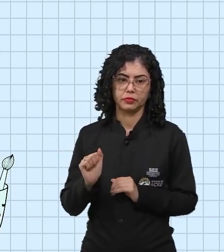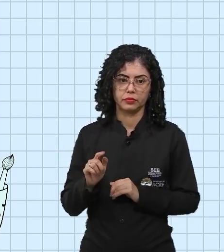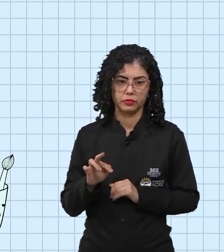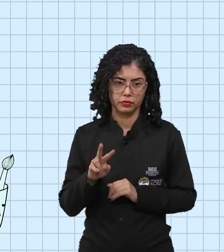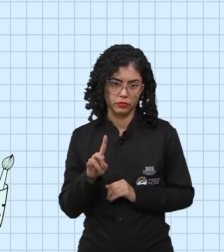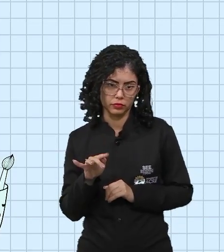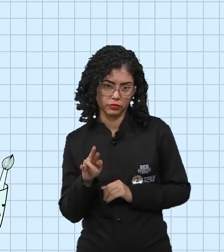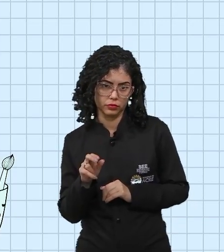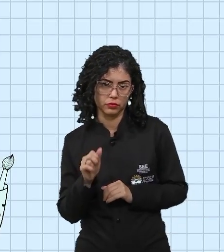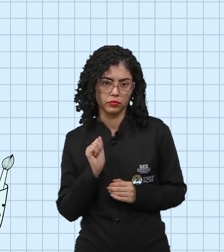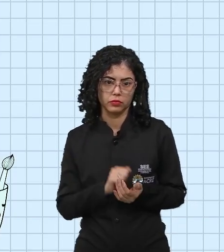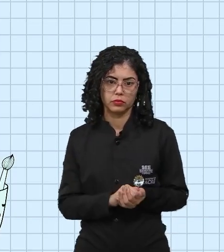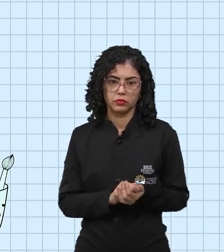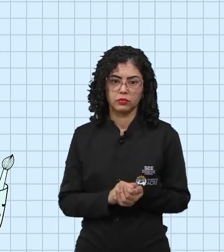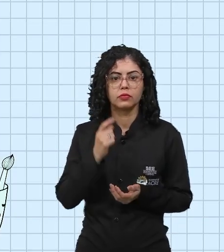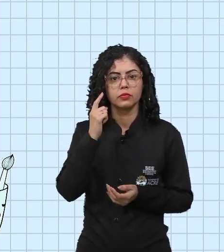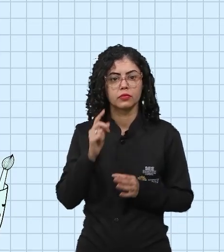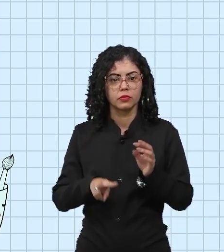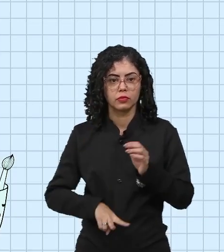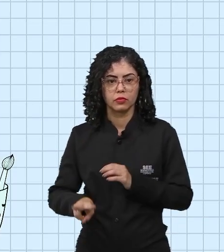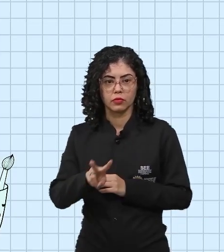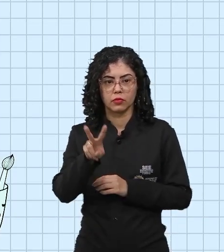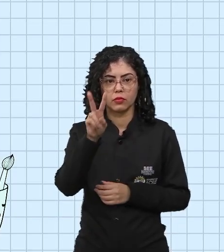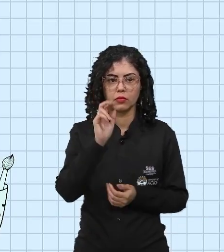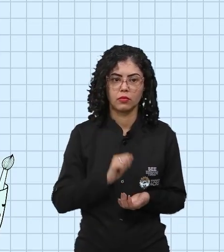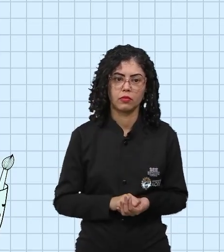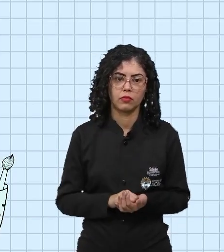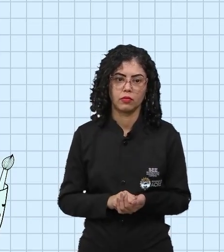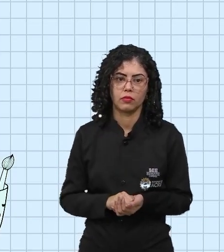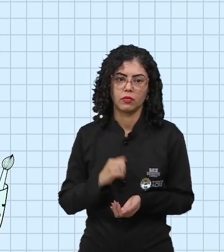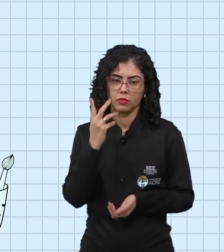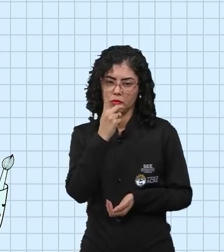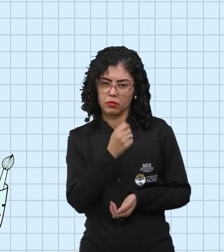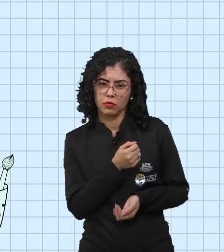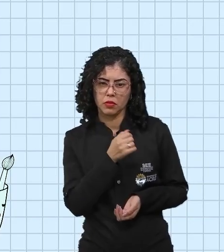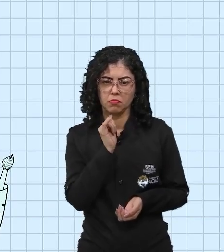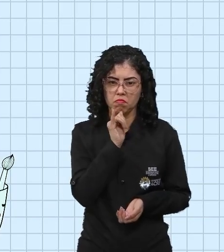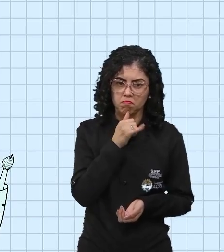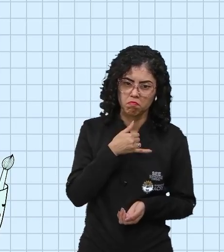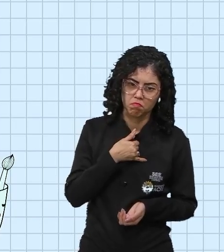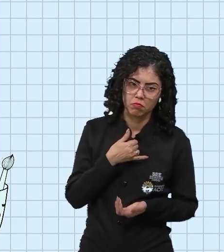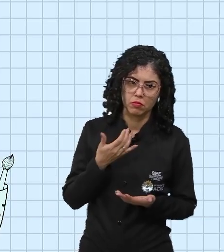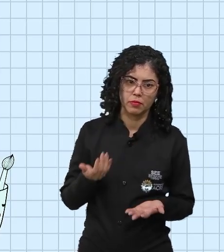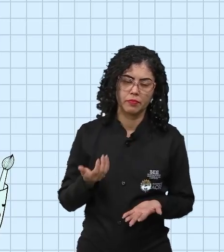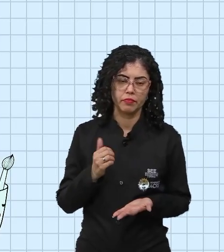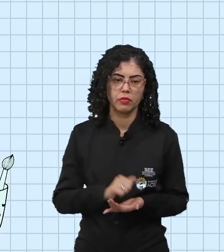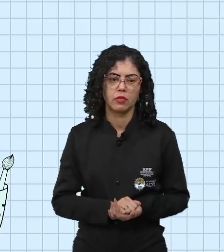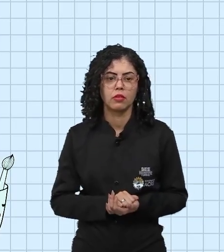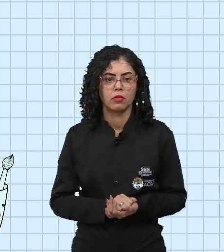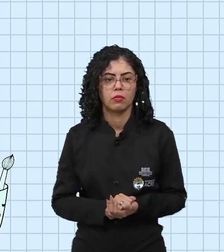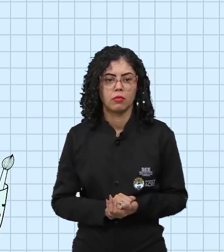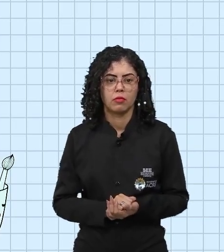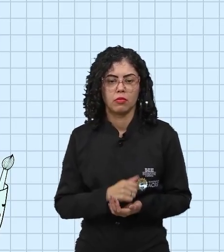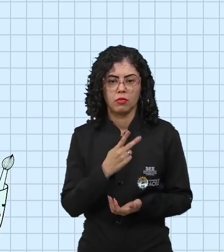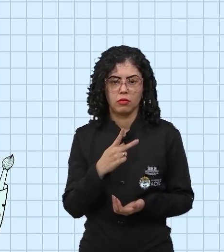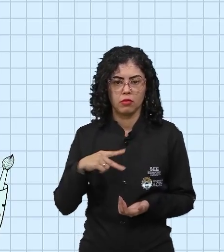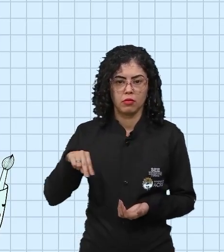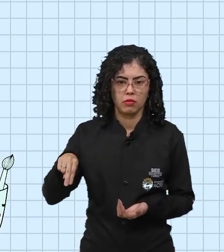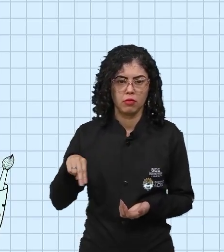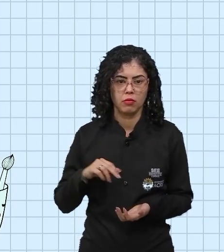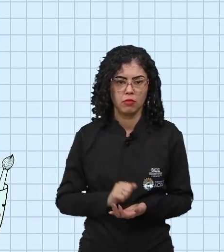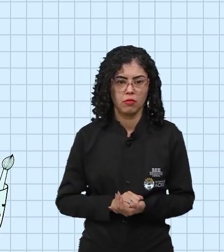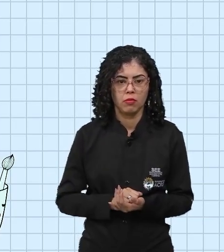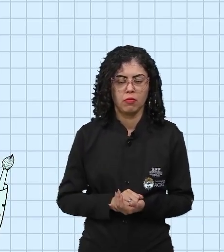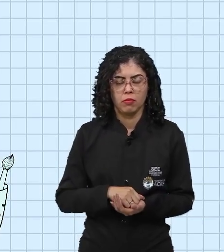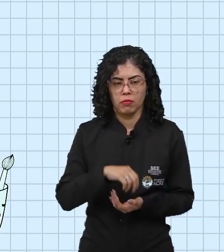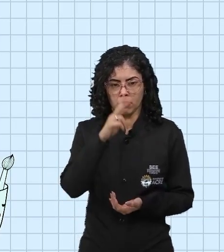os advérbios que indicam juízo de valor. Terrível, bela, infelizmente. Também temos os pronomes.